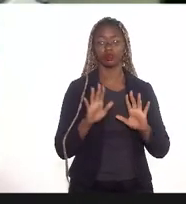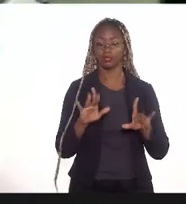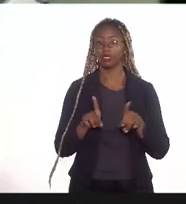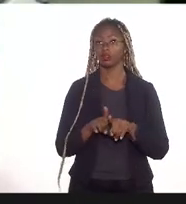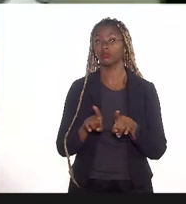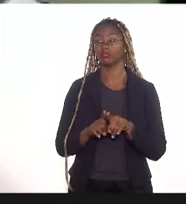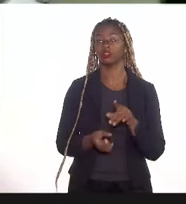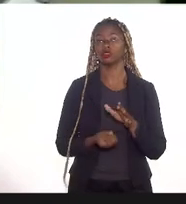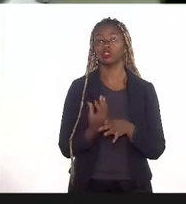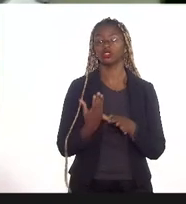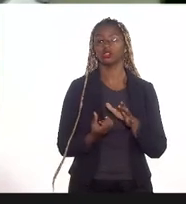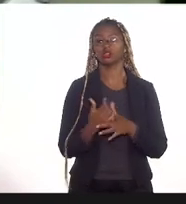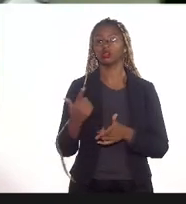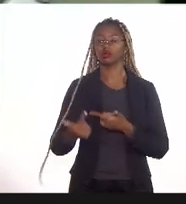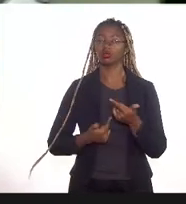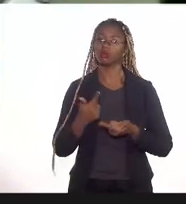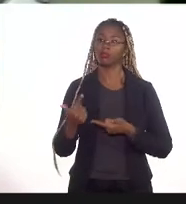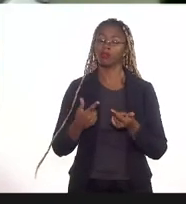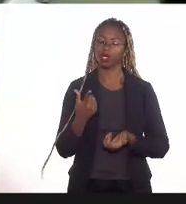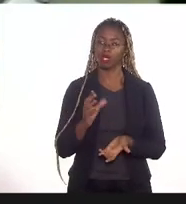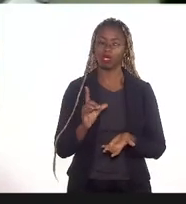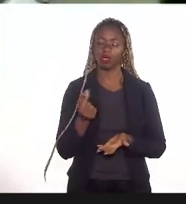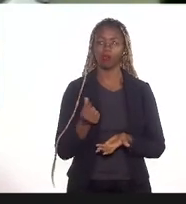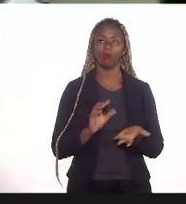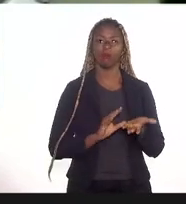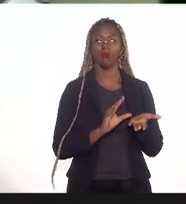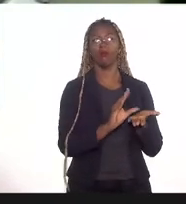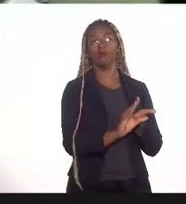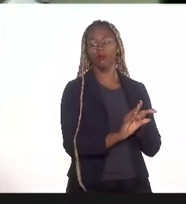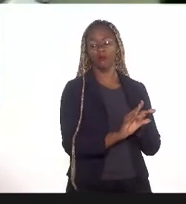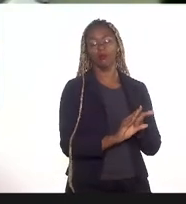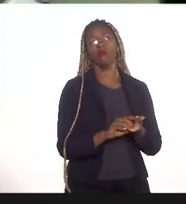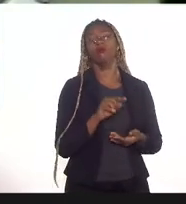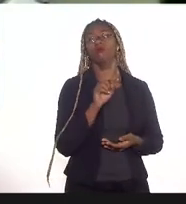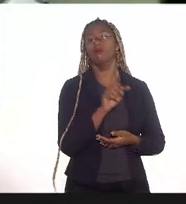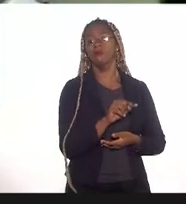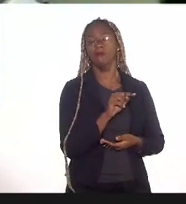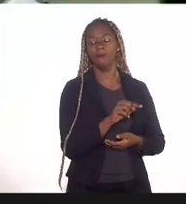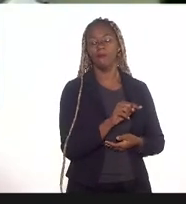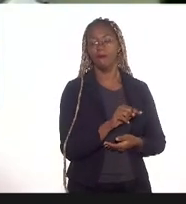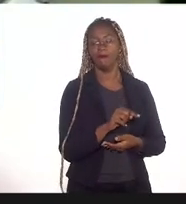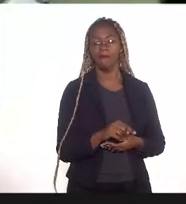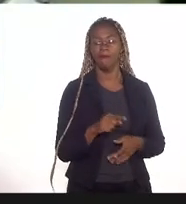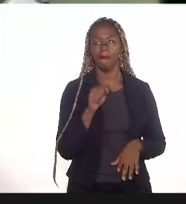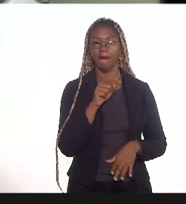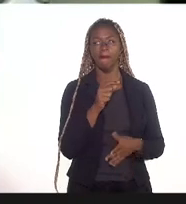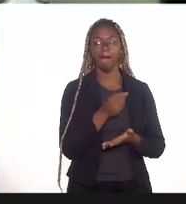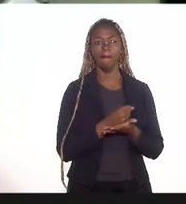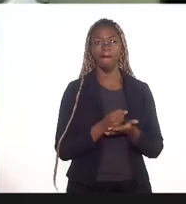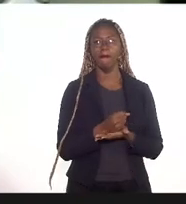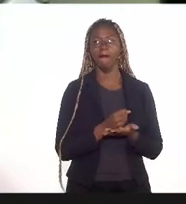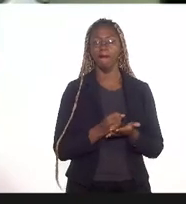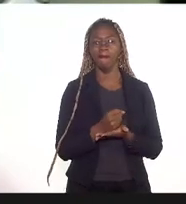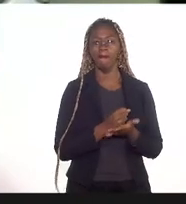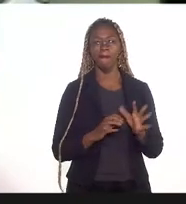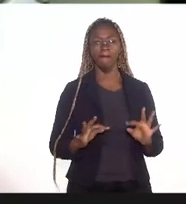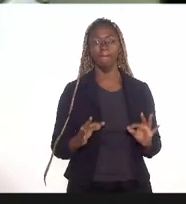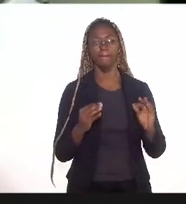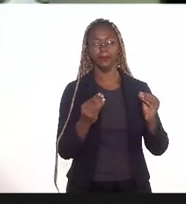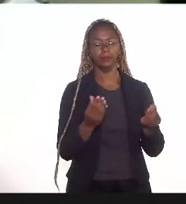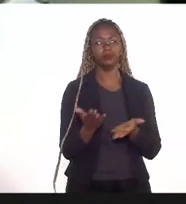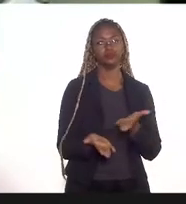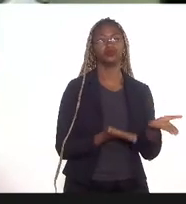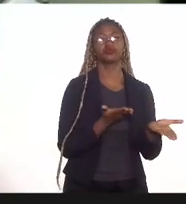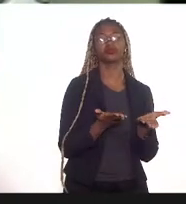geração de emprego, investimento e implantação, elas são base em todos os